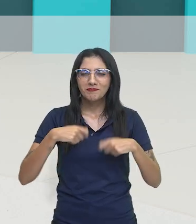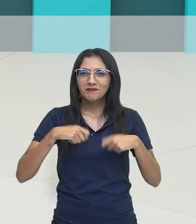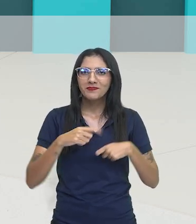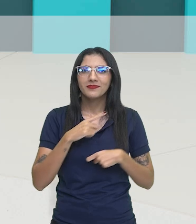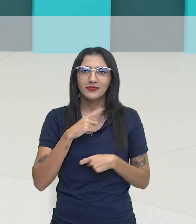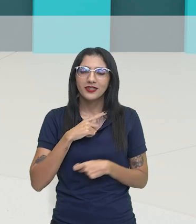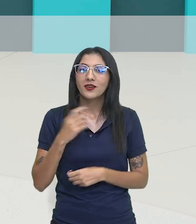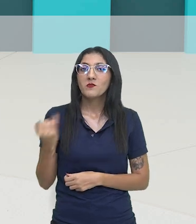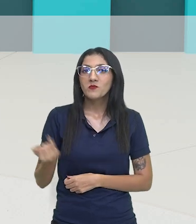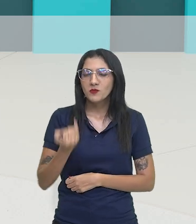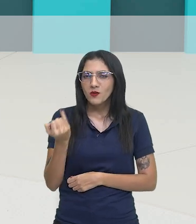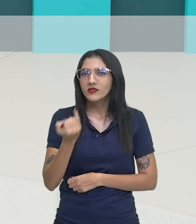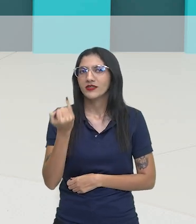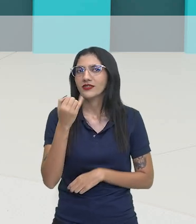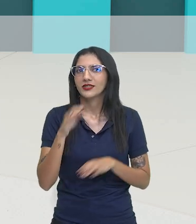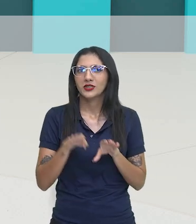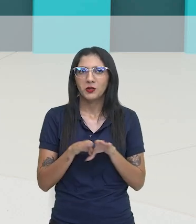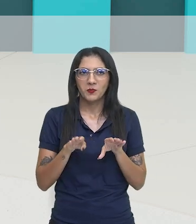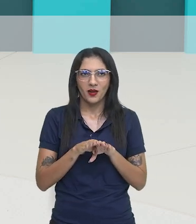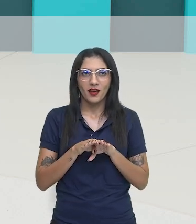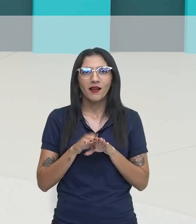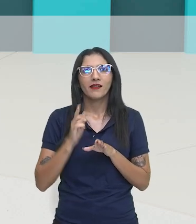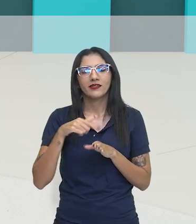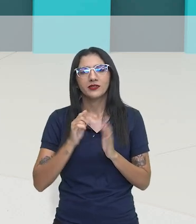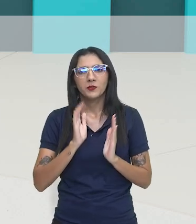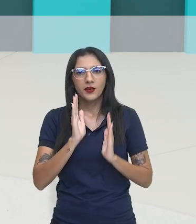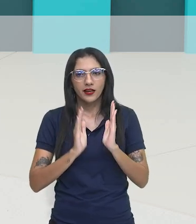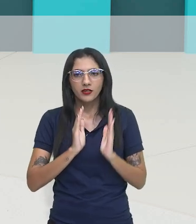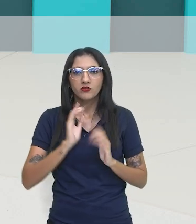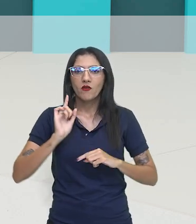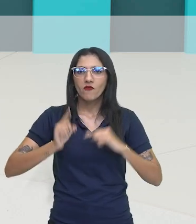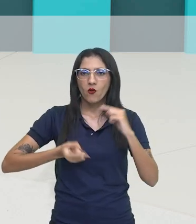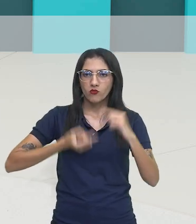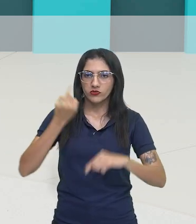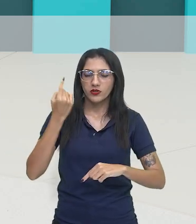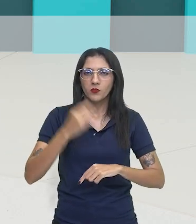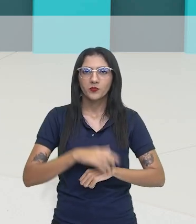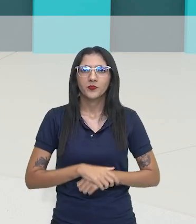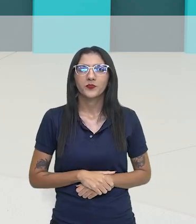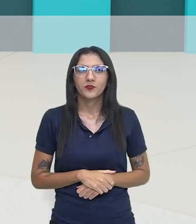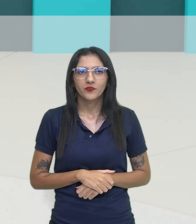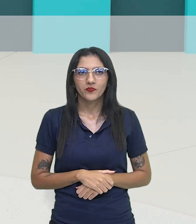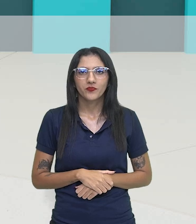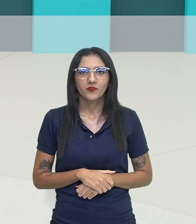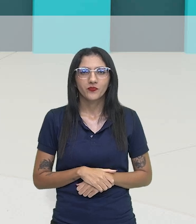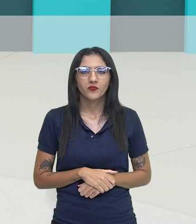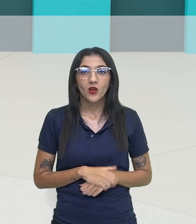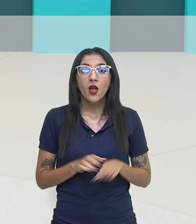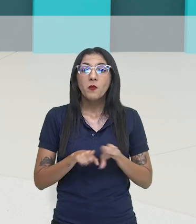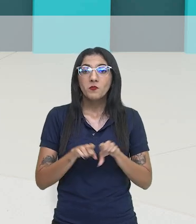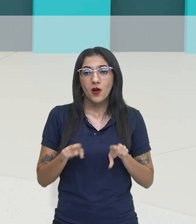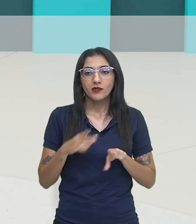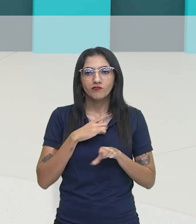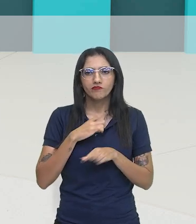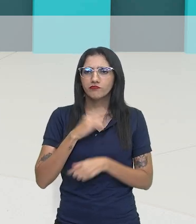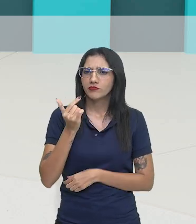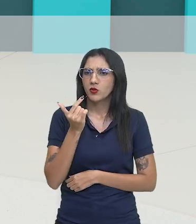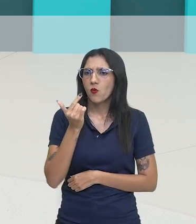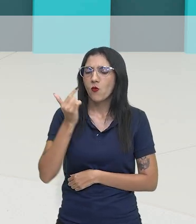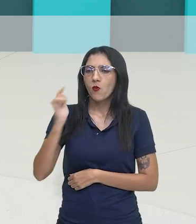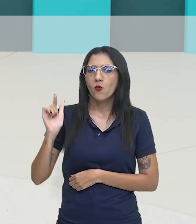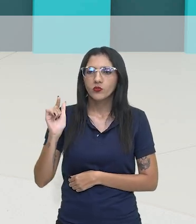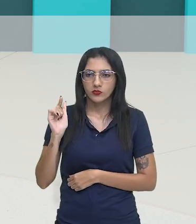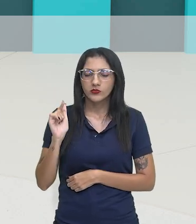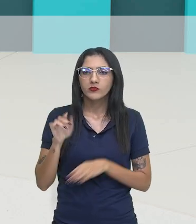muito importante durante esse processo evolutivo. Mas existem outros fatores também.